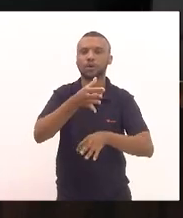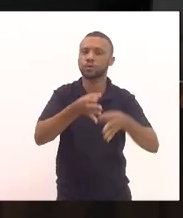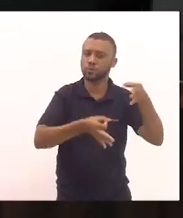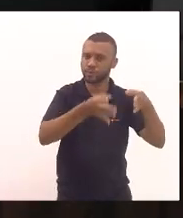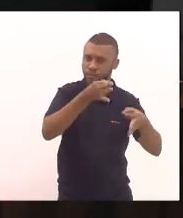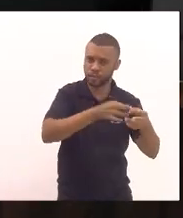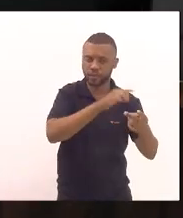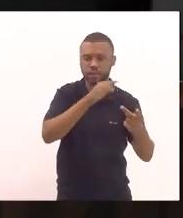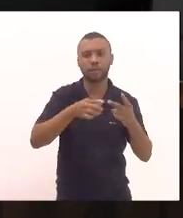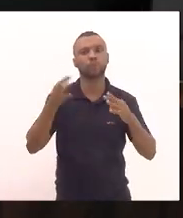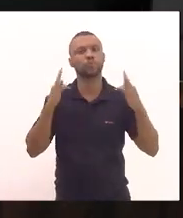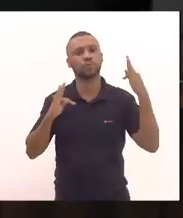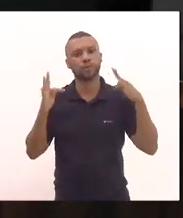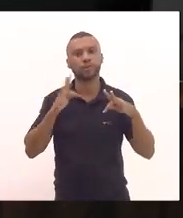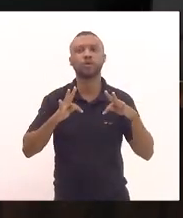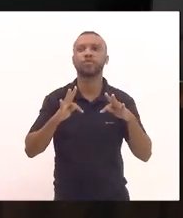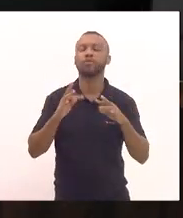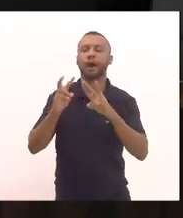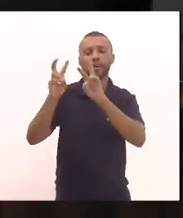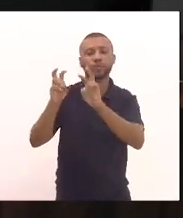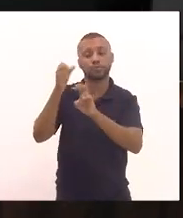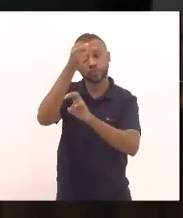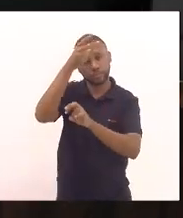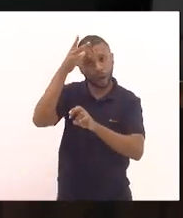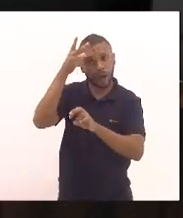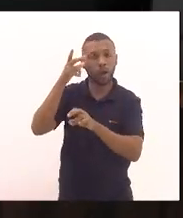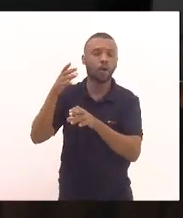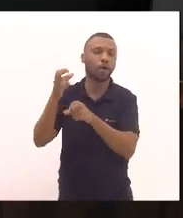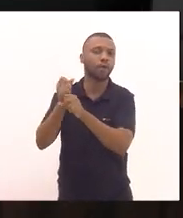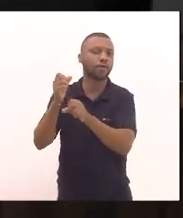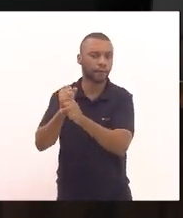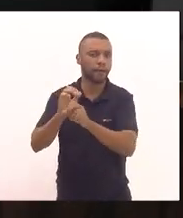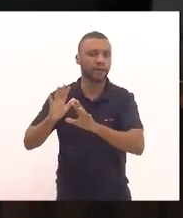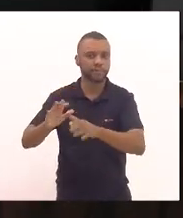Trabalho, de Assuntos Municipais e Orçamento. As...